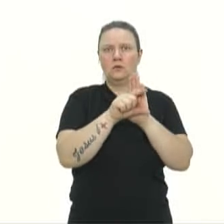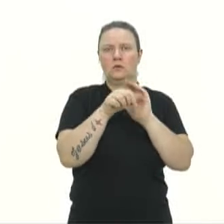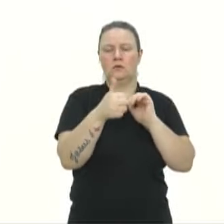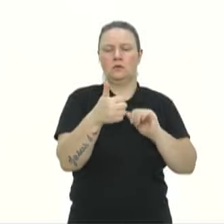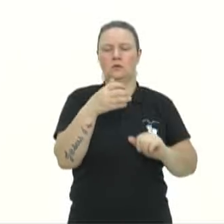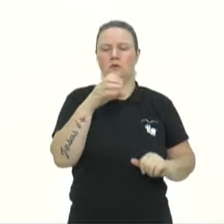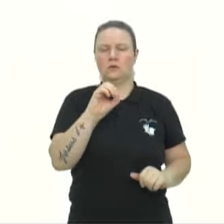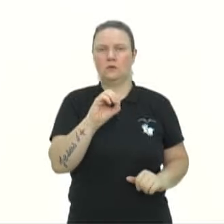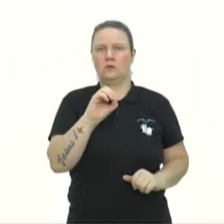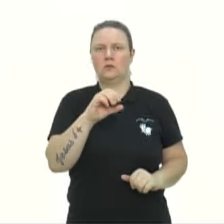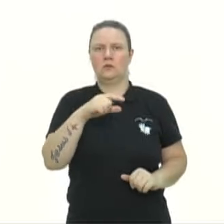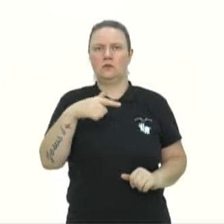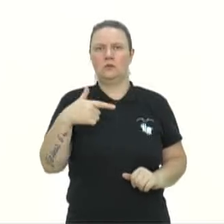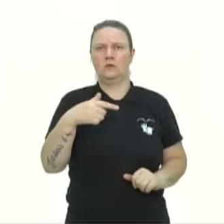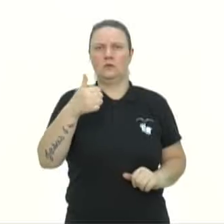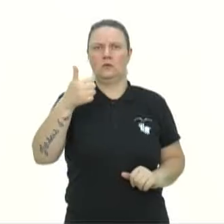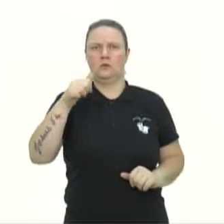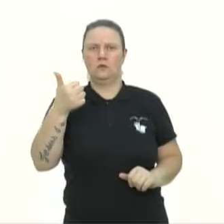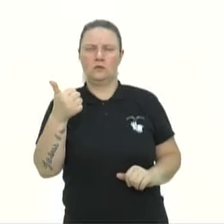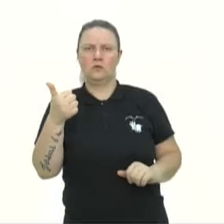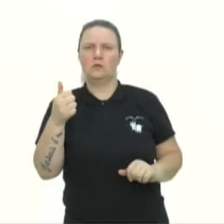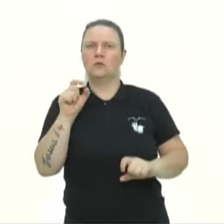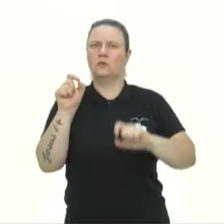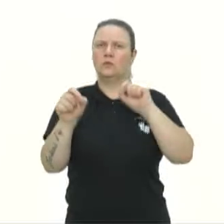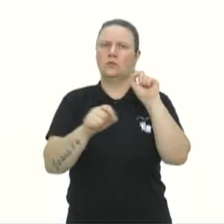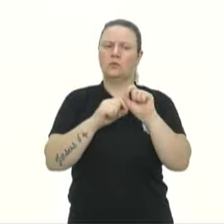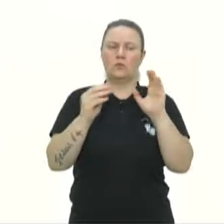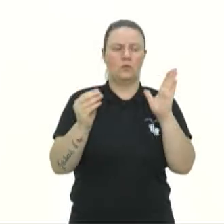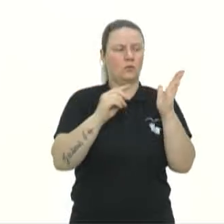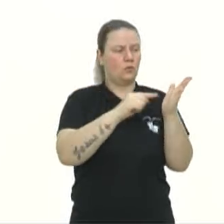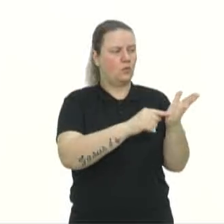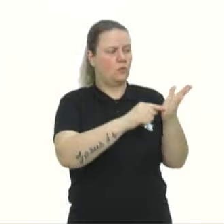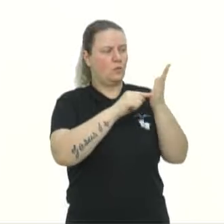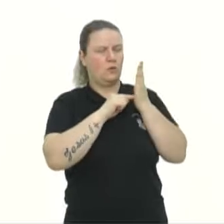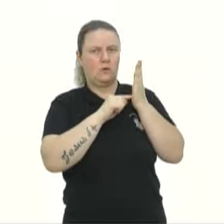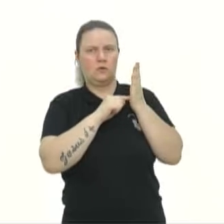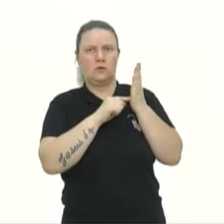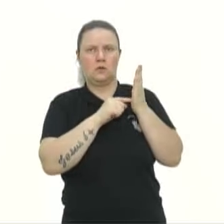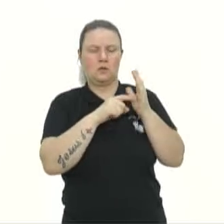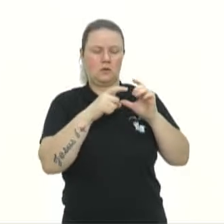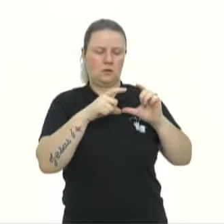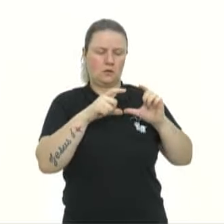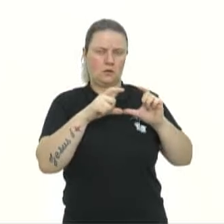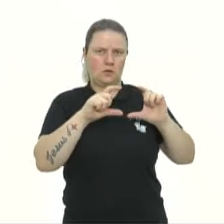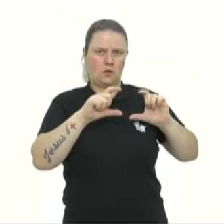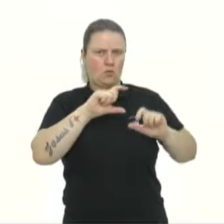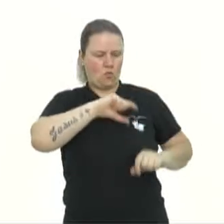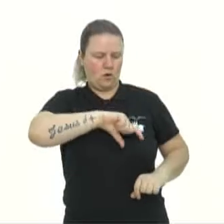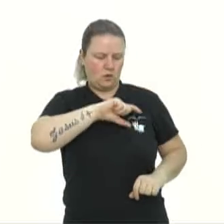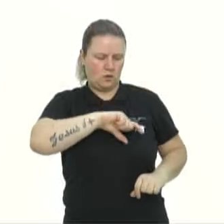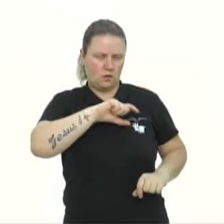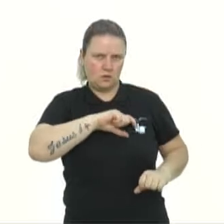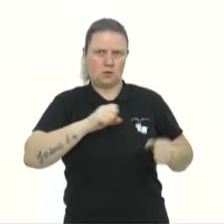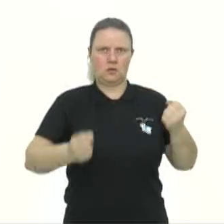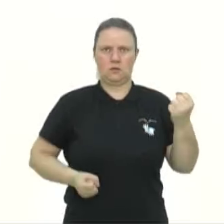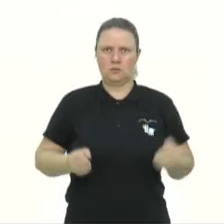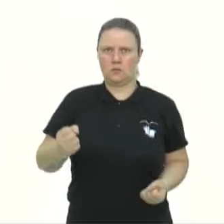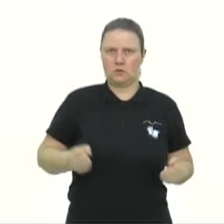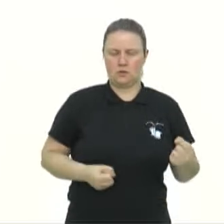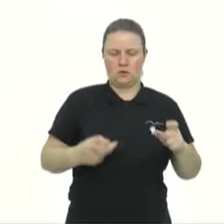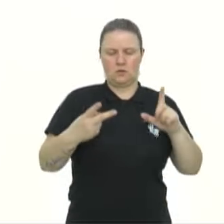10.211. E desde então, o que consta na carteira de habilitação ou de